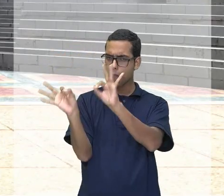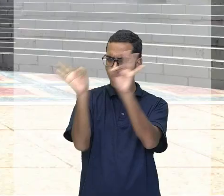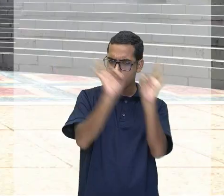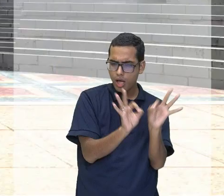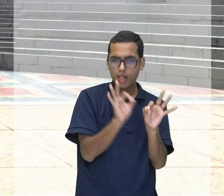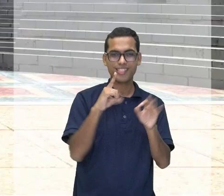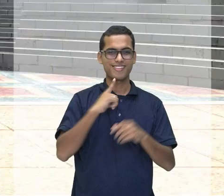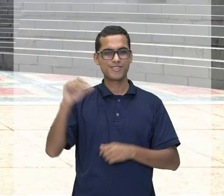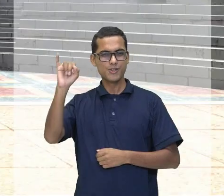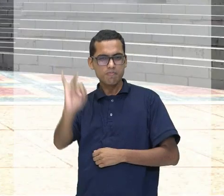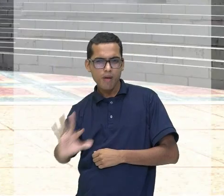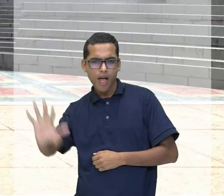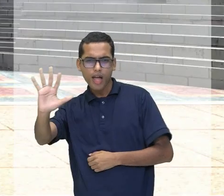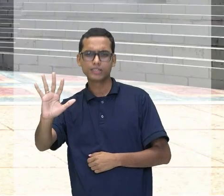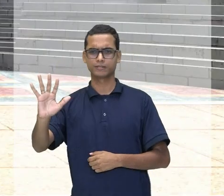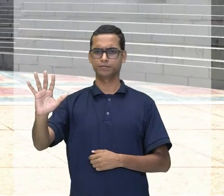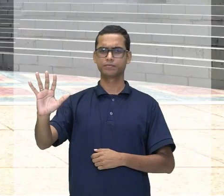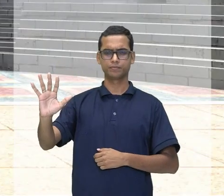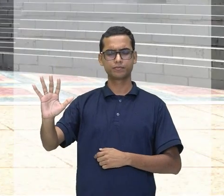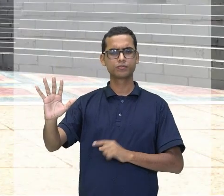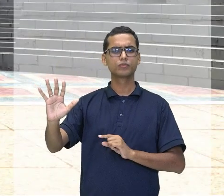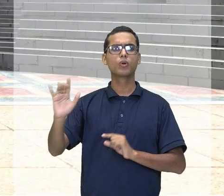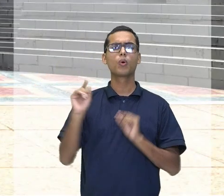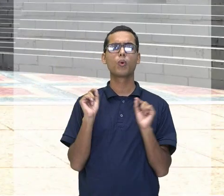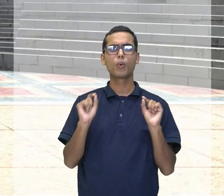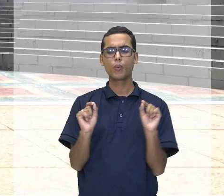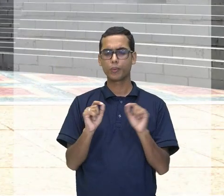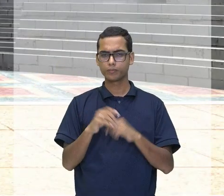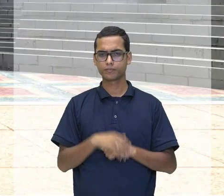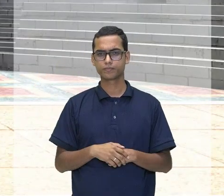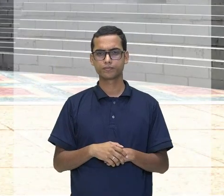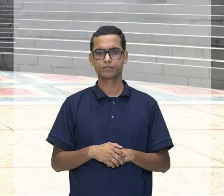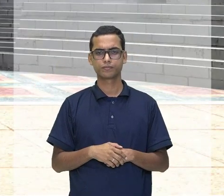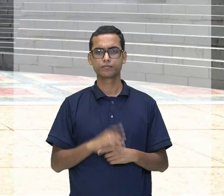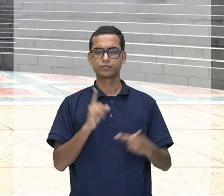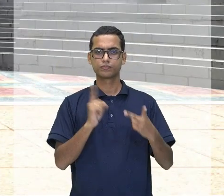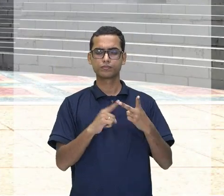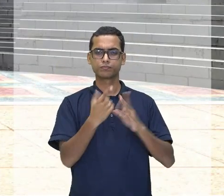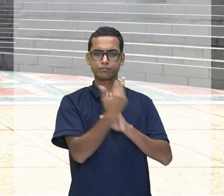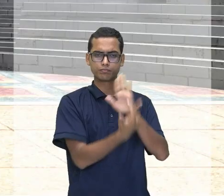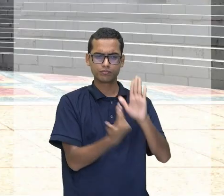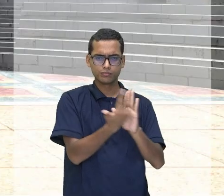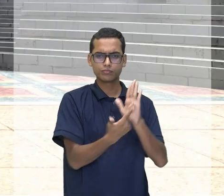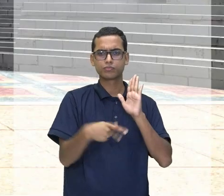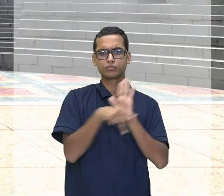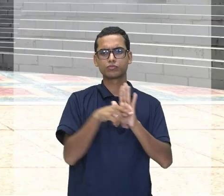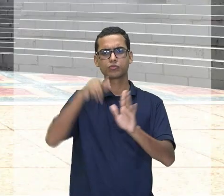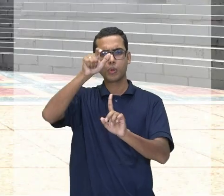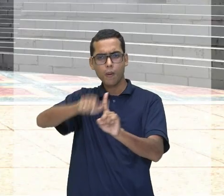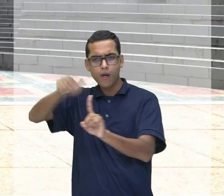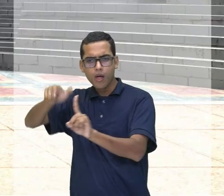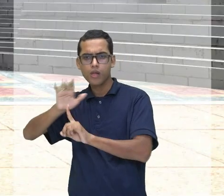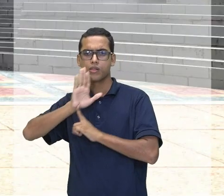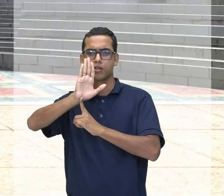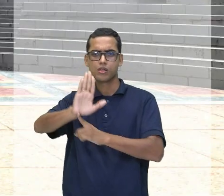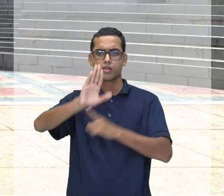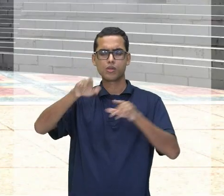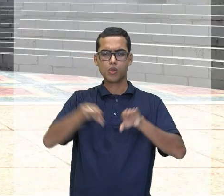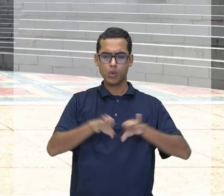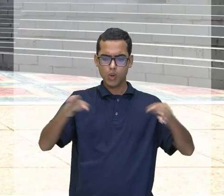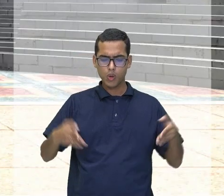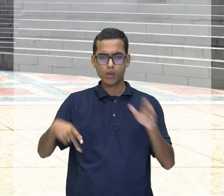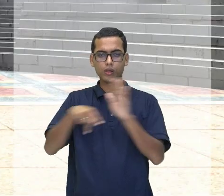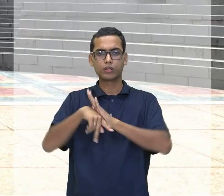de imagem, né? A gente tem o desenho de um personagem no palco, de